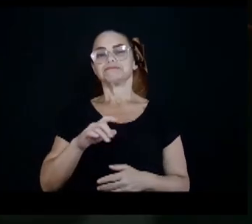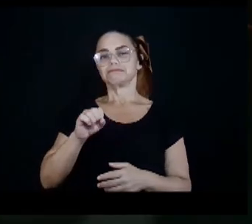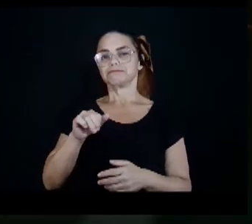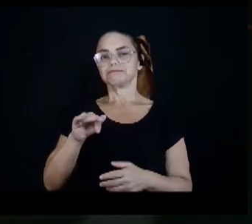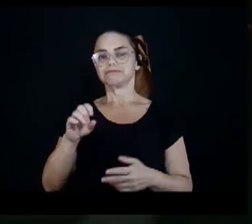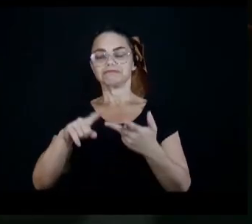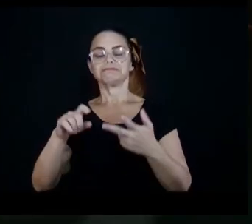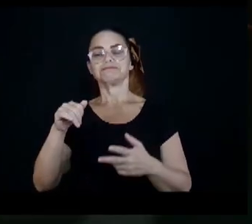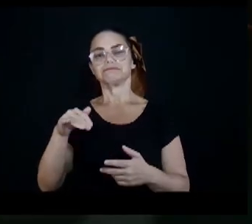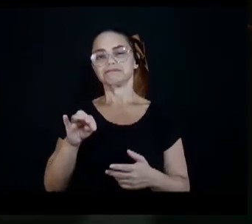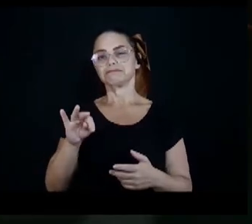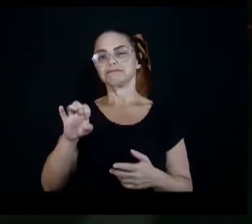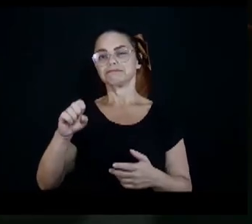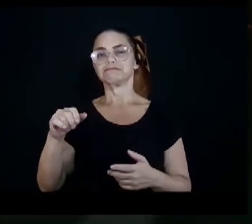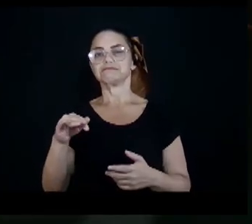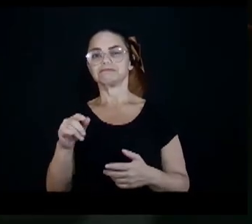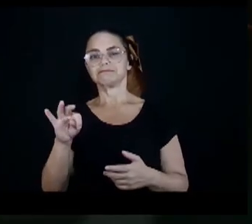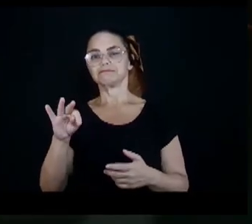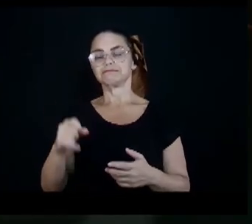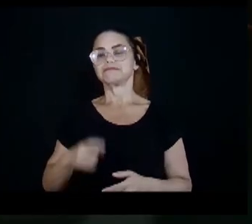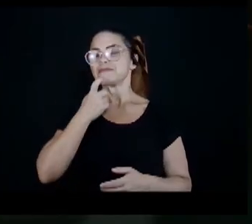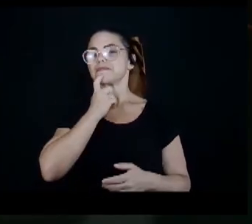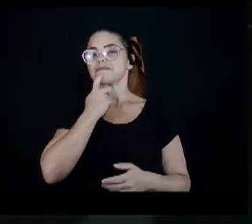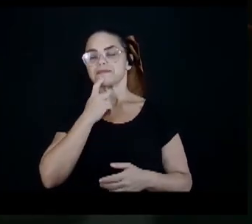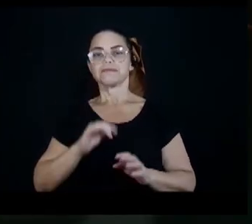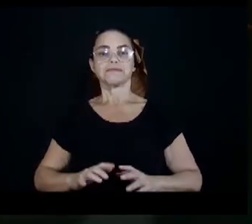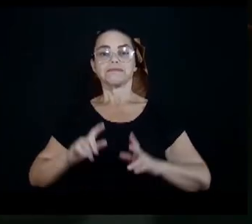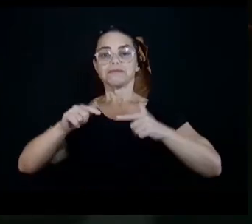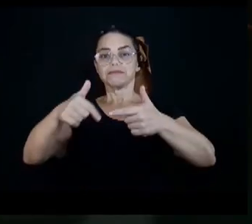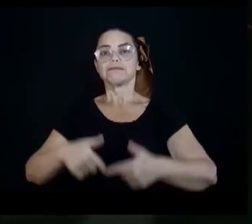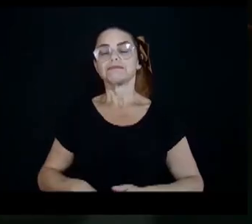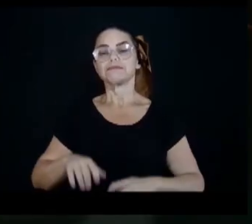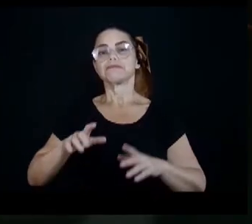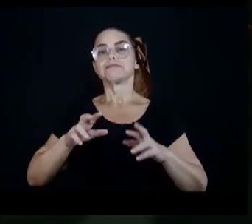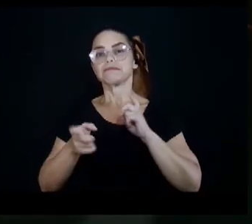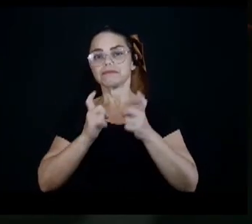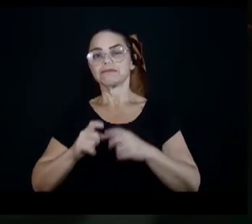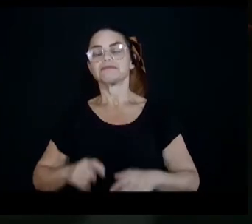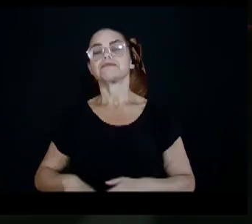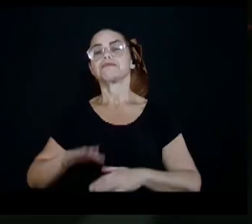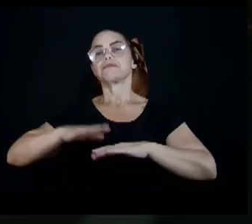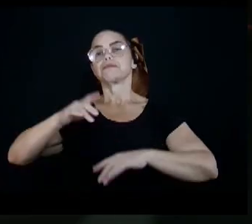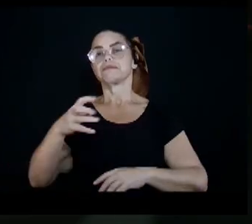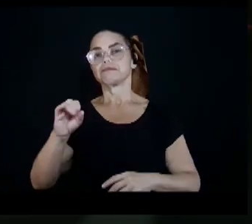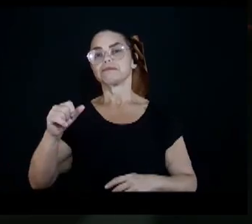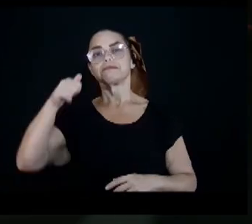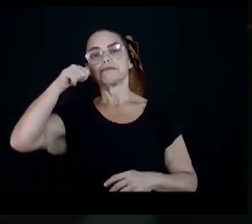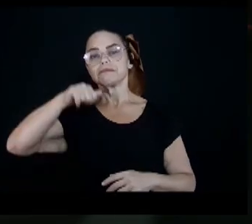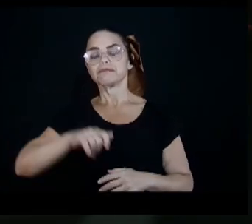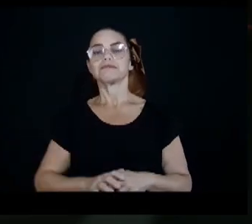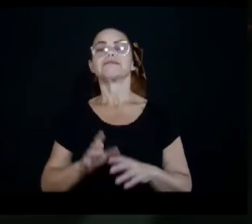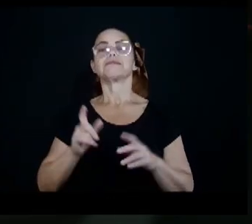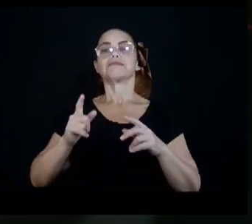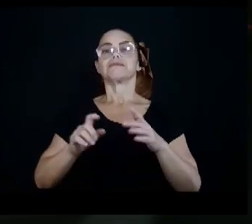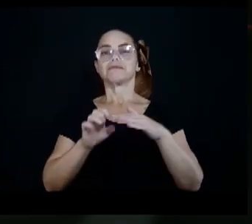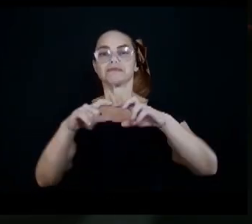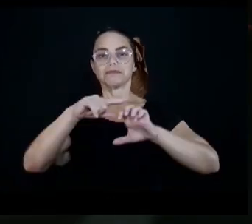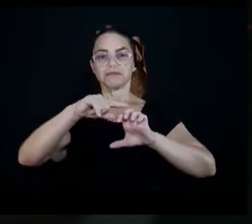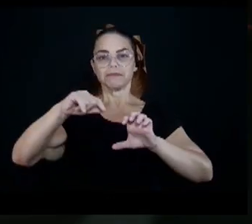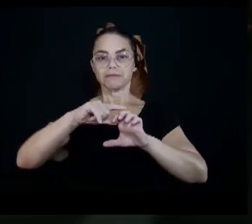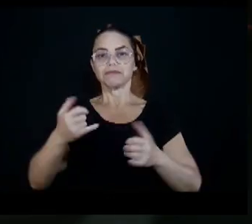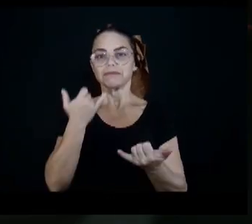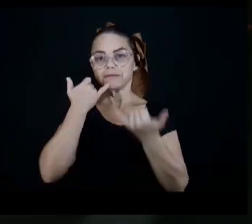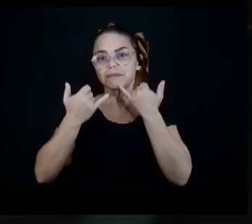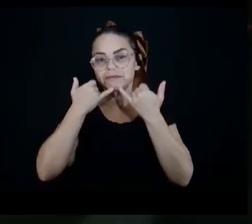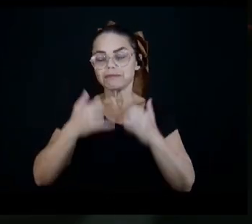iniciativa já reúne mais de 30 mulheres empreendedoras da região que recebem formação da Osipa Criativa.